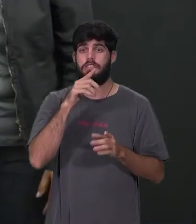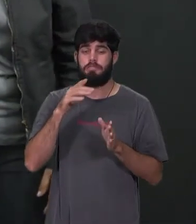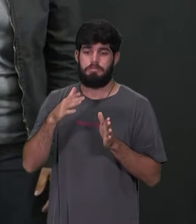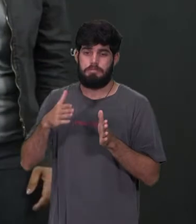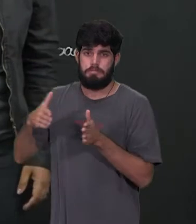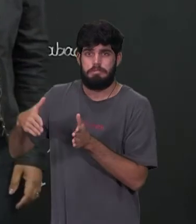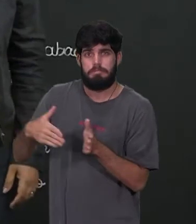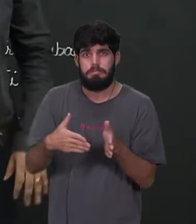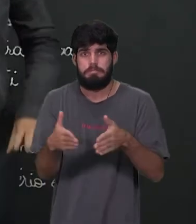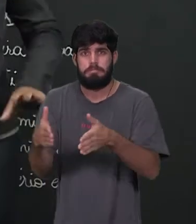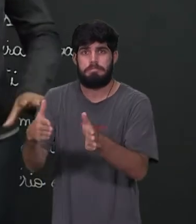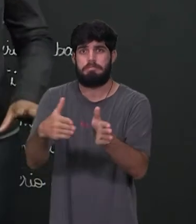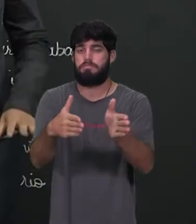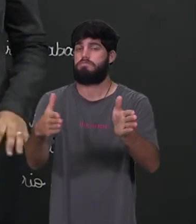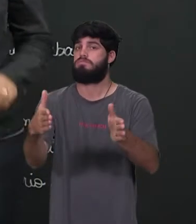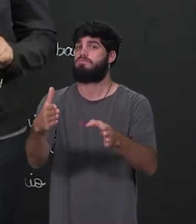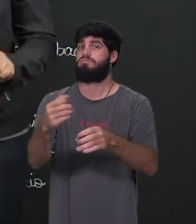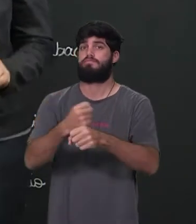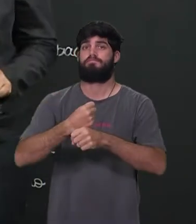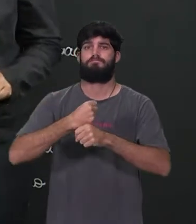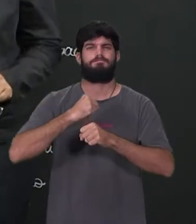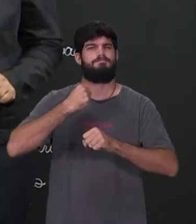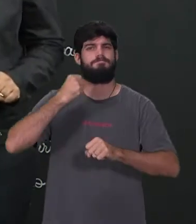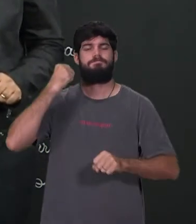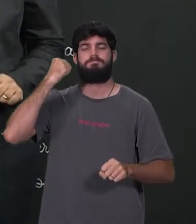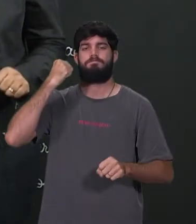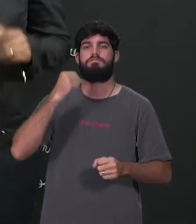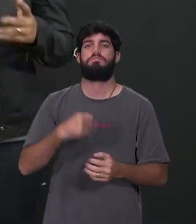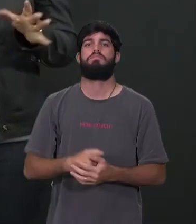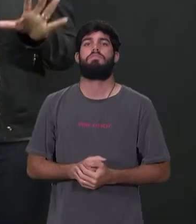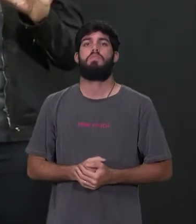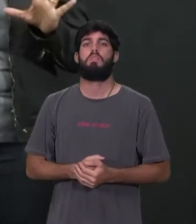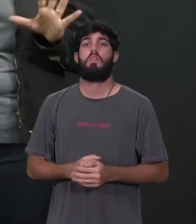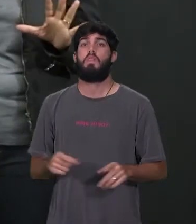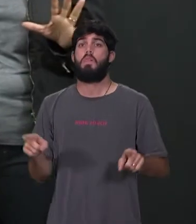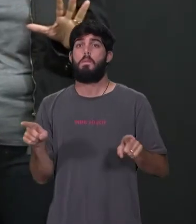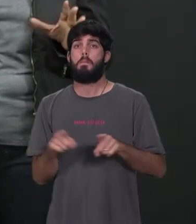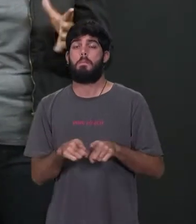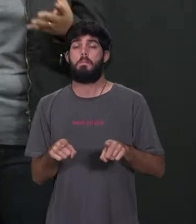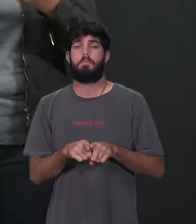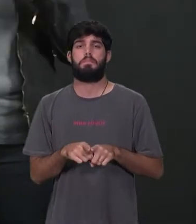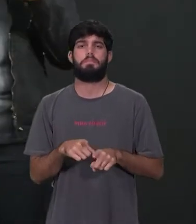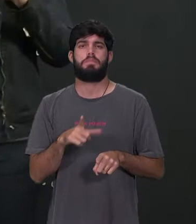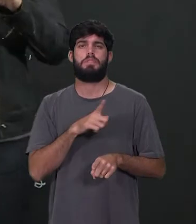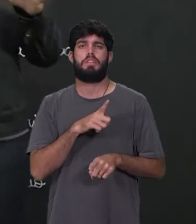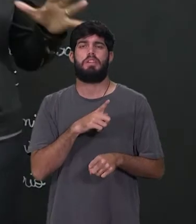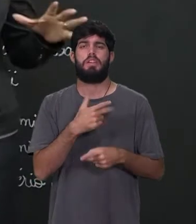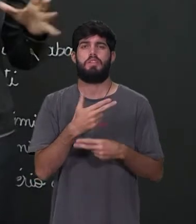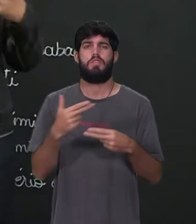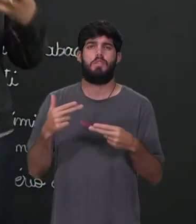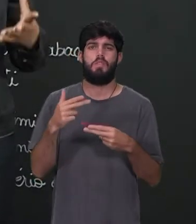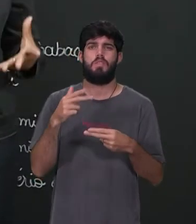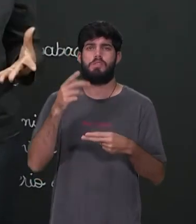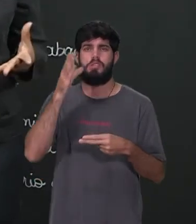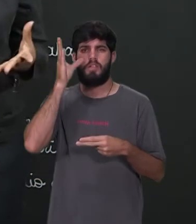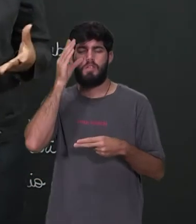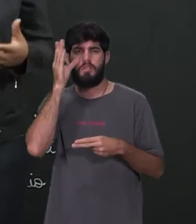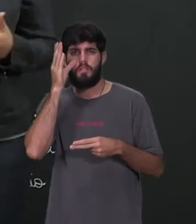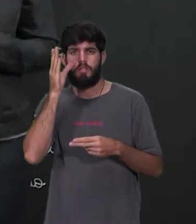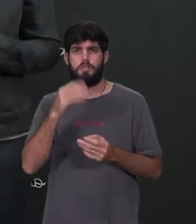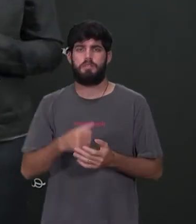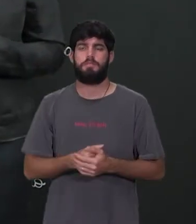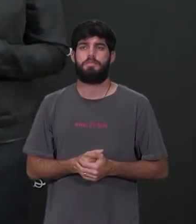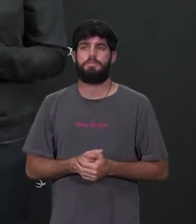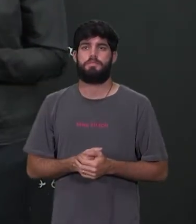rios, bacias hidrográficas nessa área da floresta amazônica. E tem uma coisa curiosa no que se refere à paisagem, à